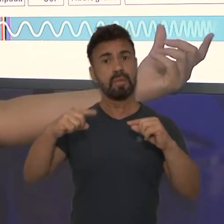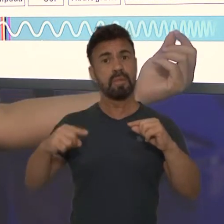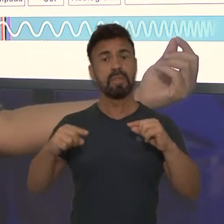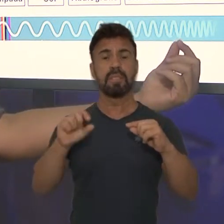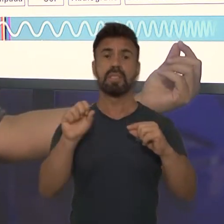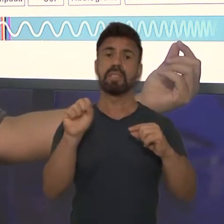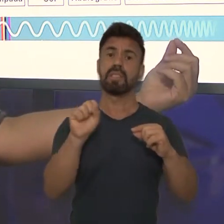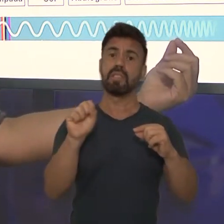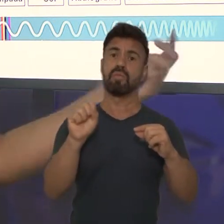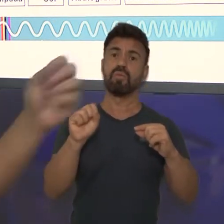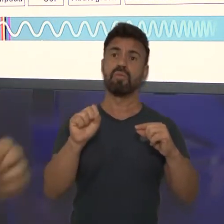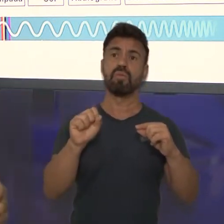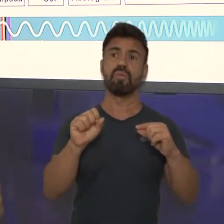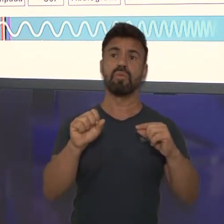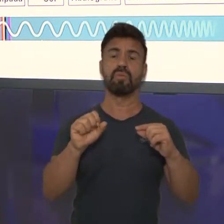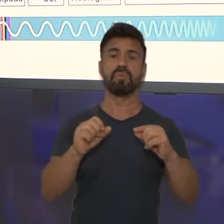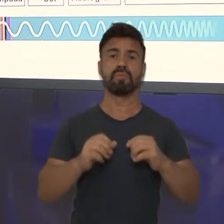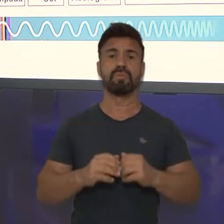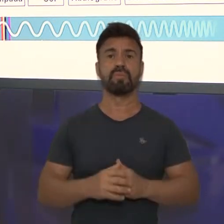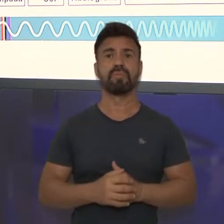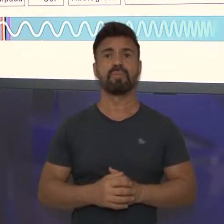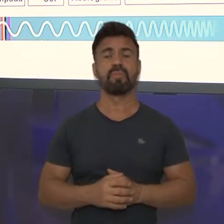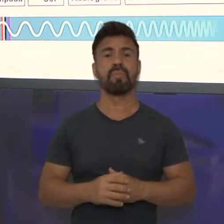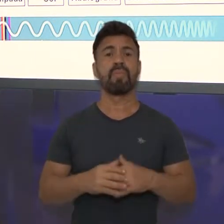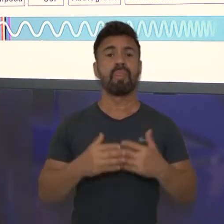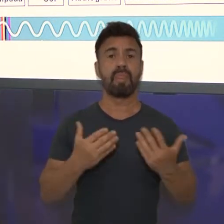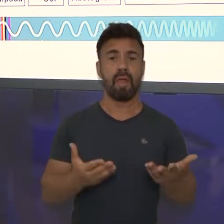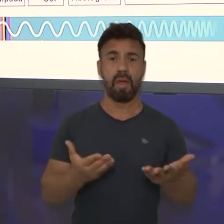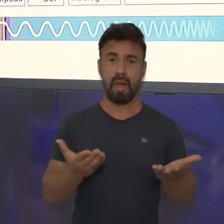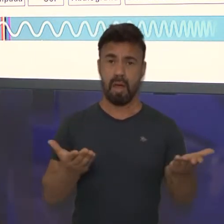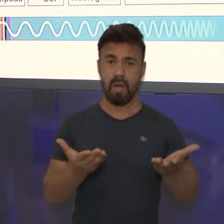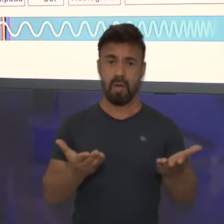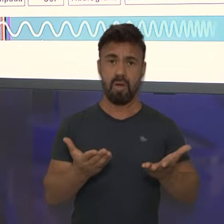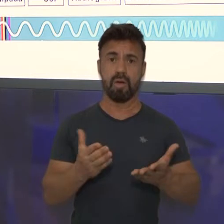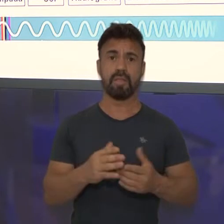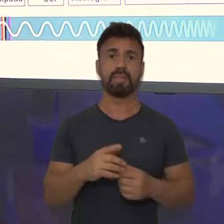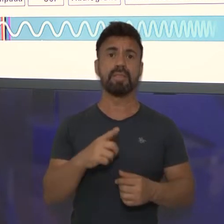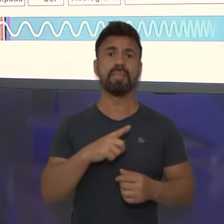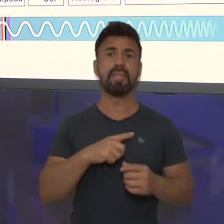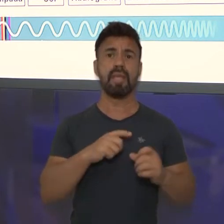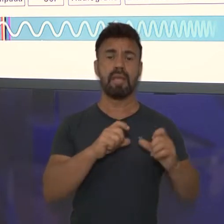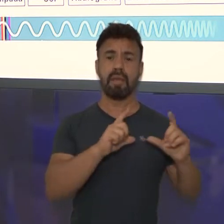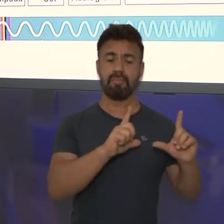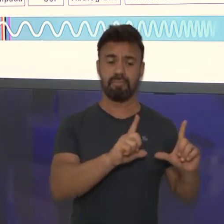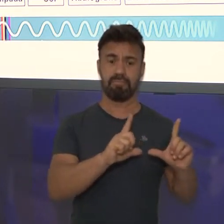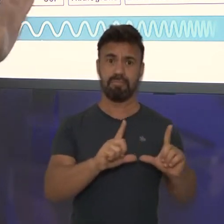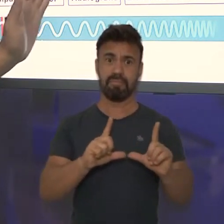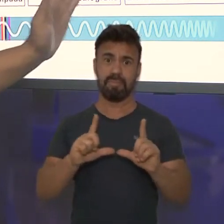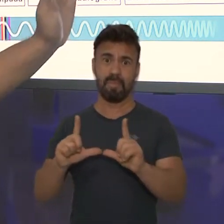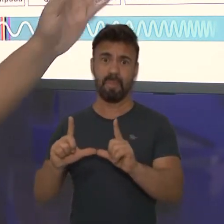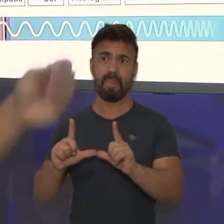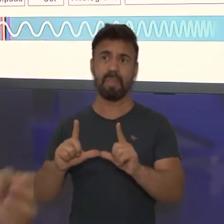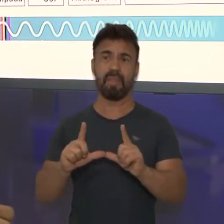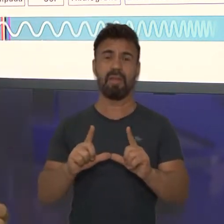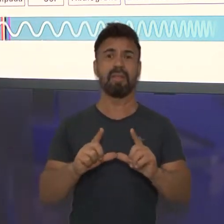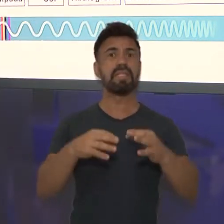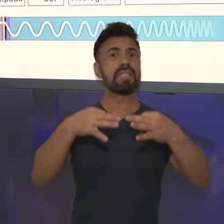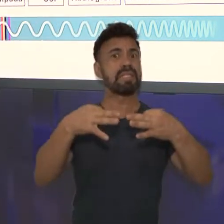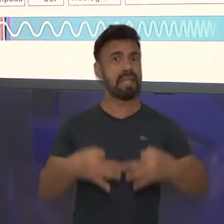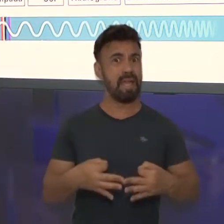de baixo comprimento. Então agora, a gente tem aqui as figurinhas colocadas na sua ordem